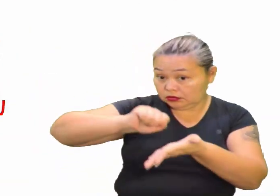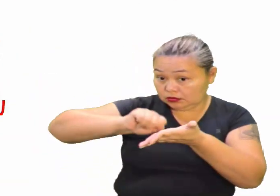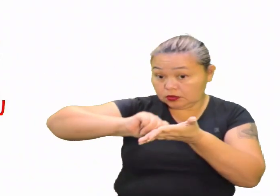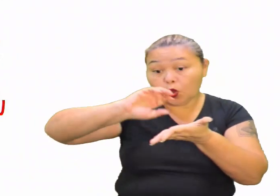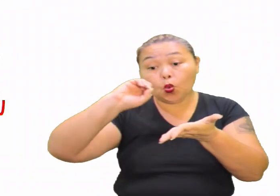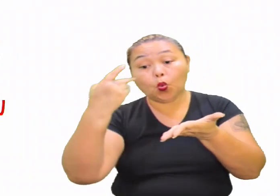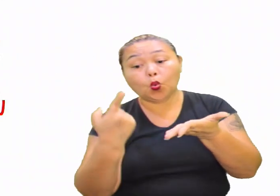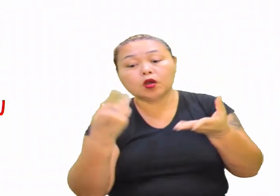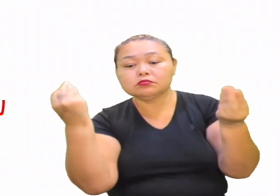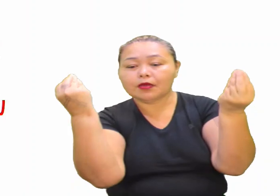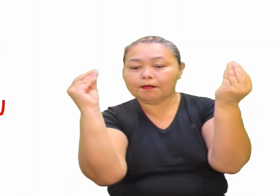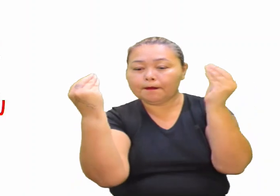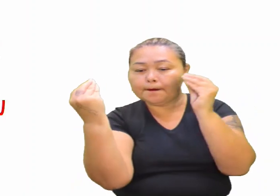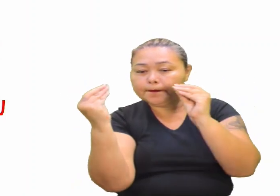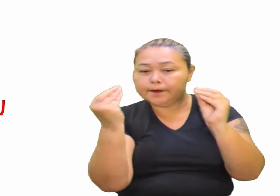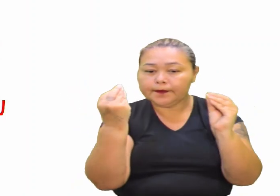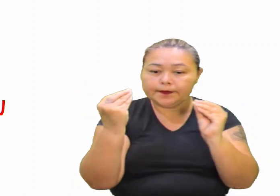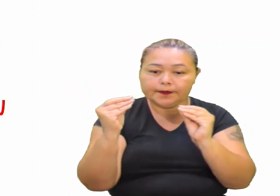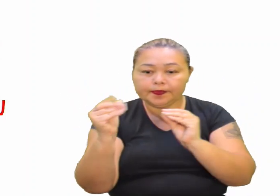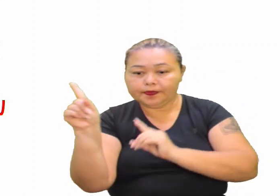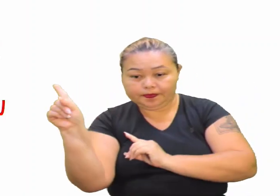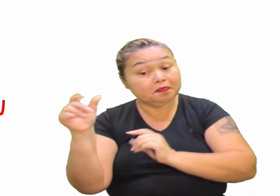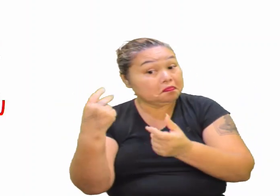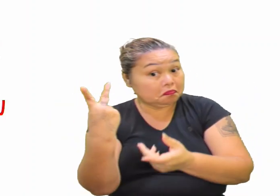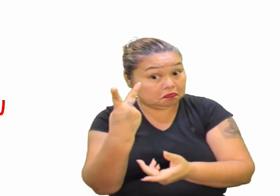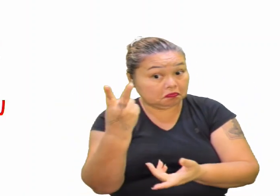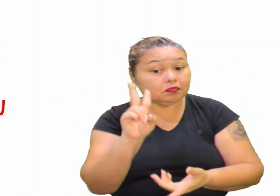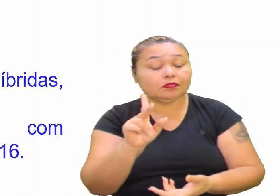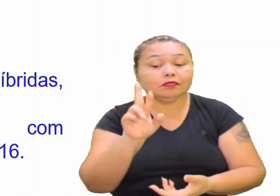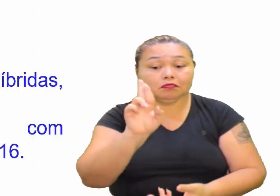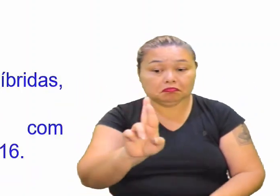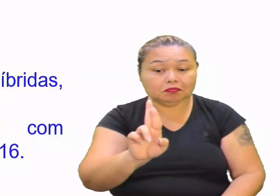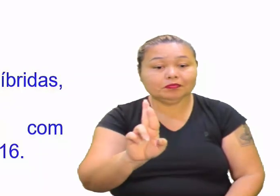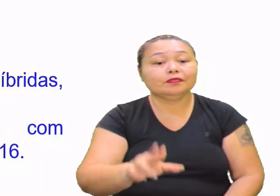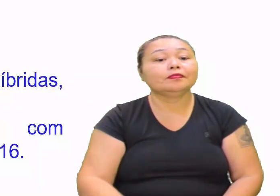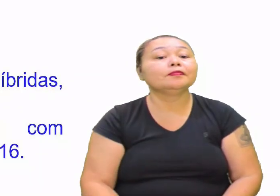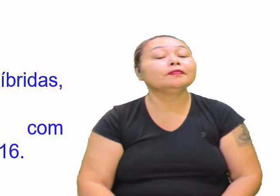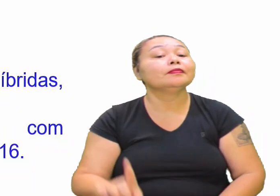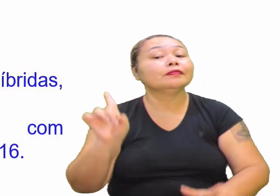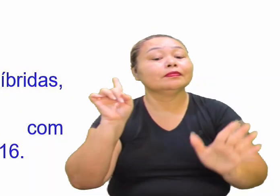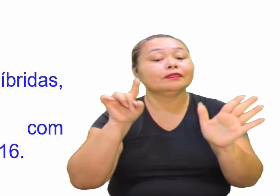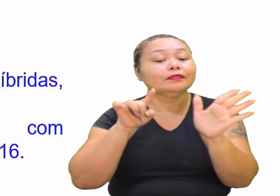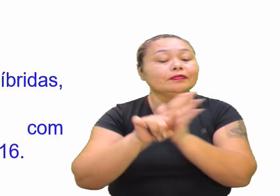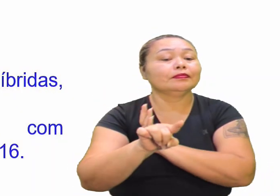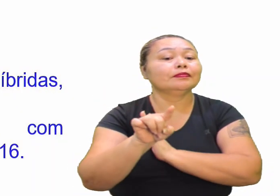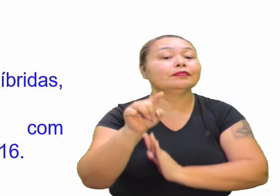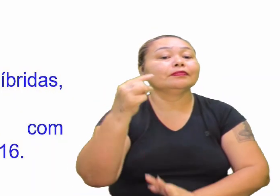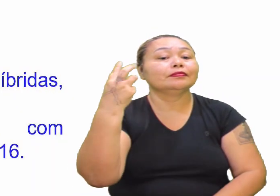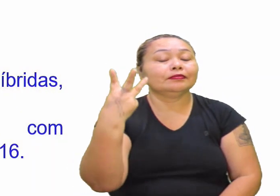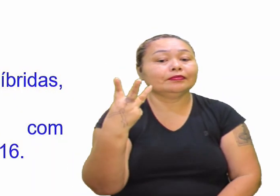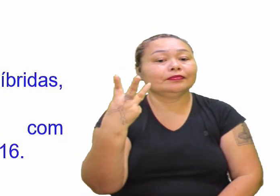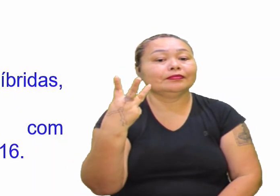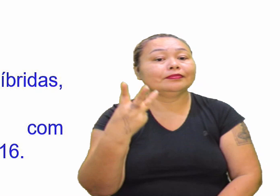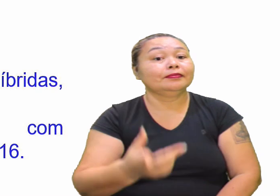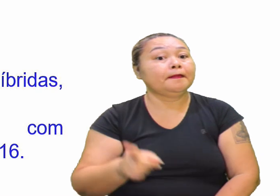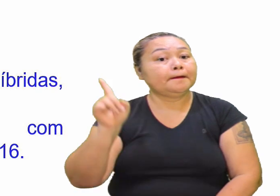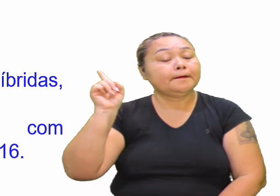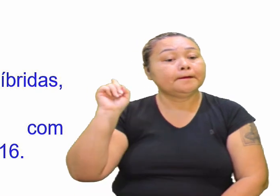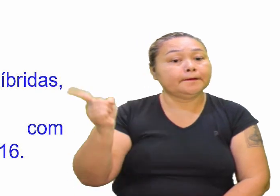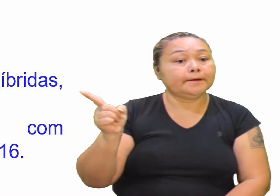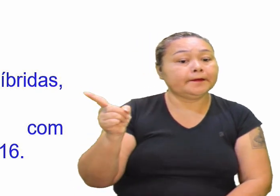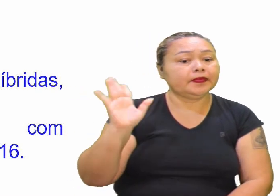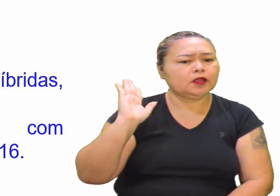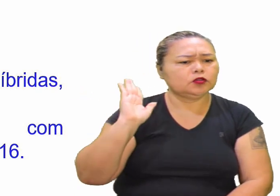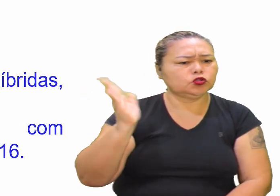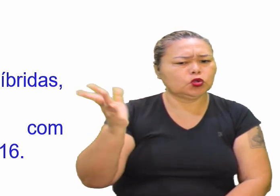você monta uma estrutura, tá bom? Questão no número 3. Opa! Já